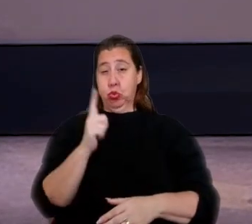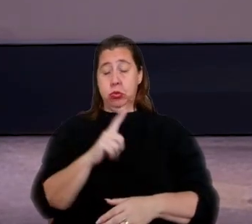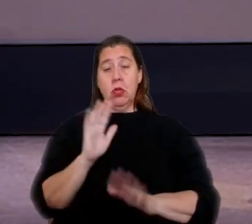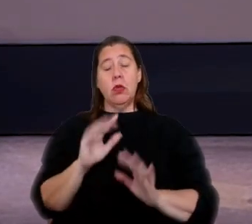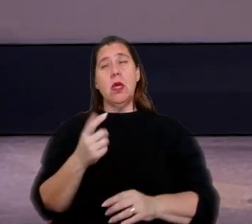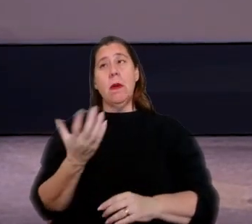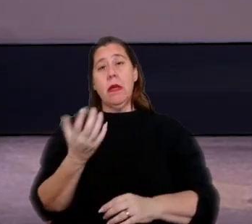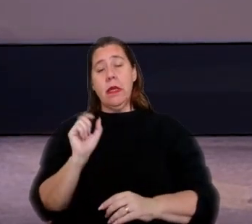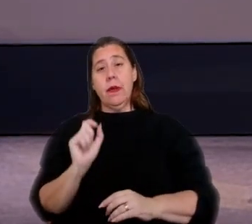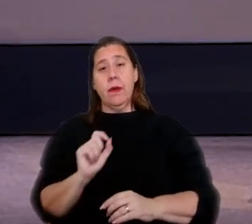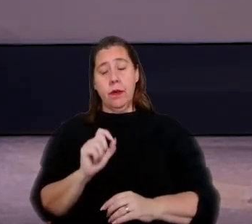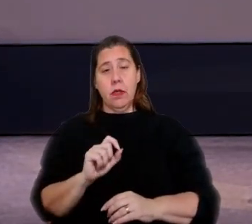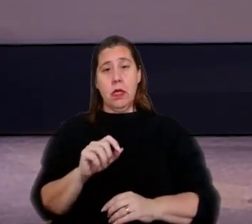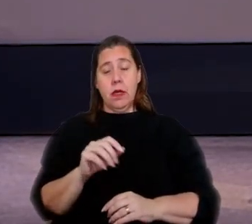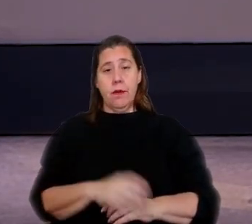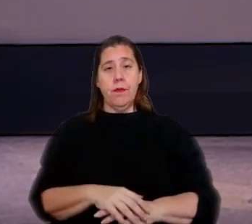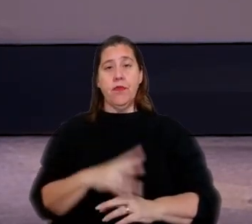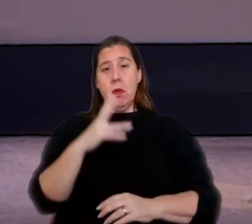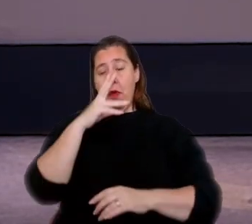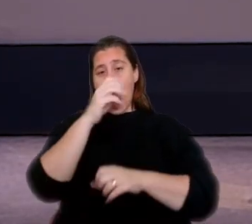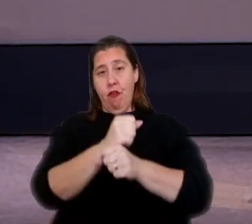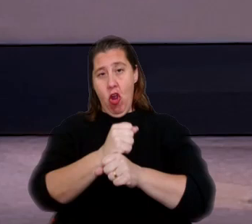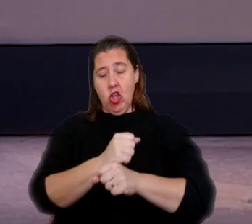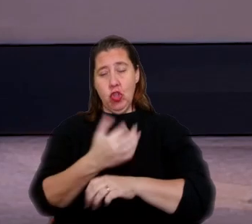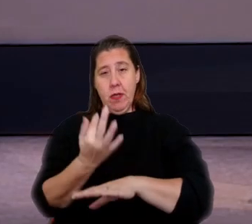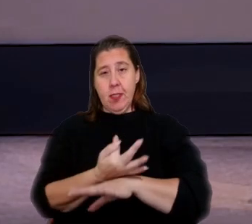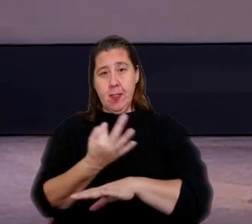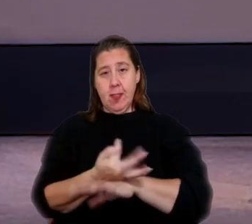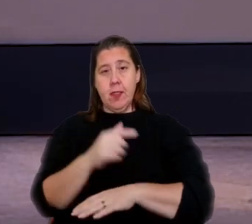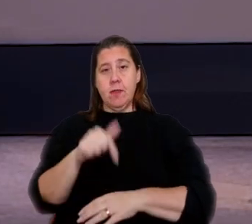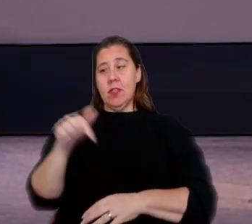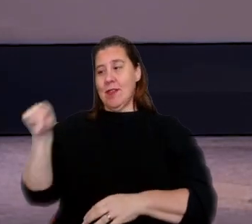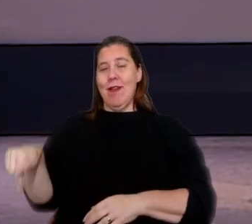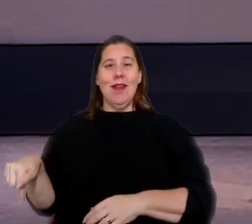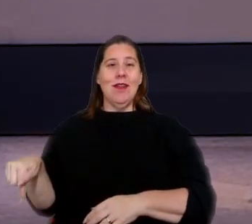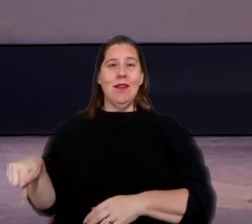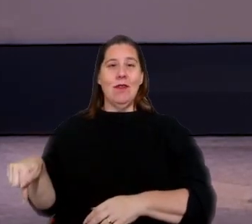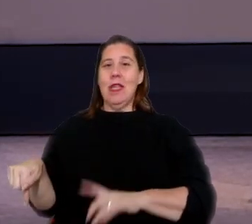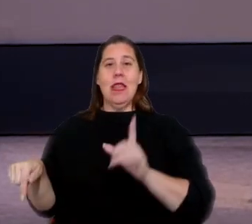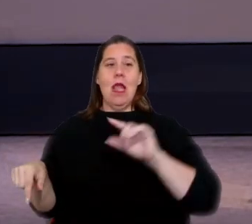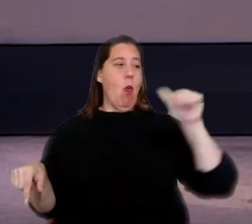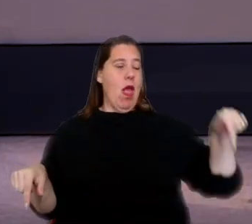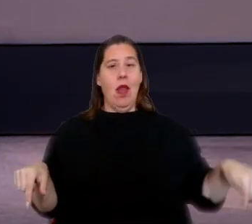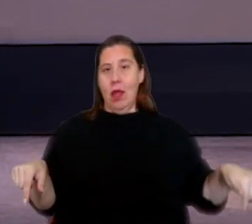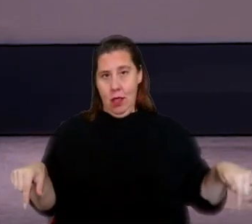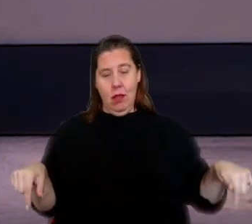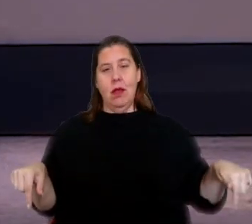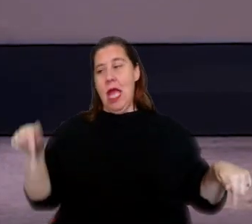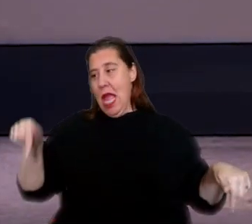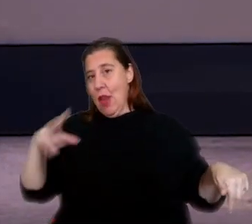dessa situação era que a figura mais forte, mais resistente, fosse o Remy e não o